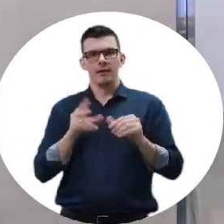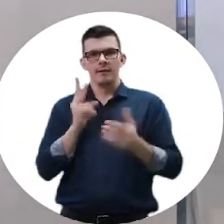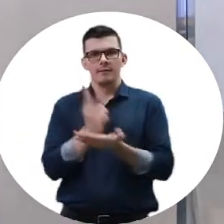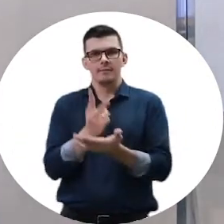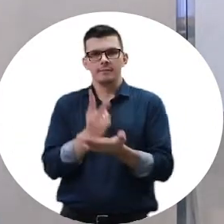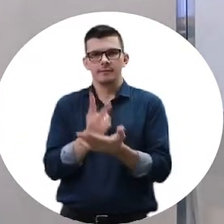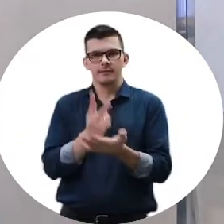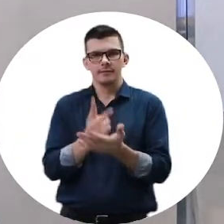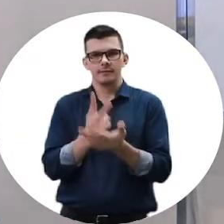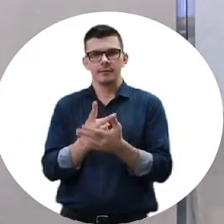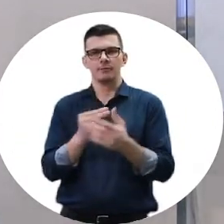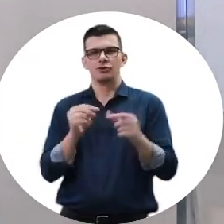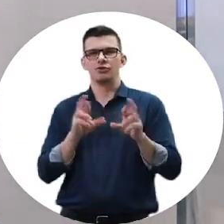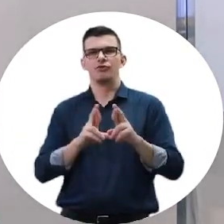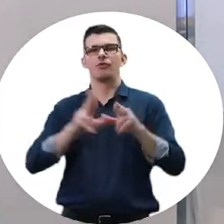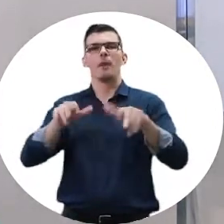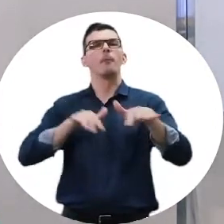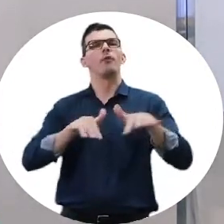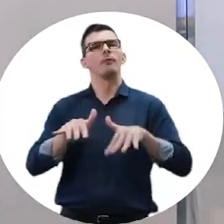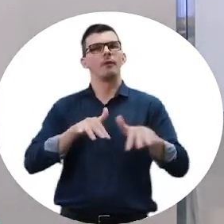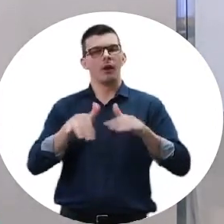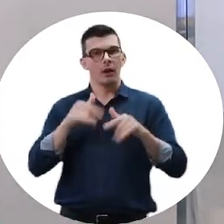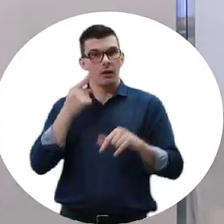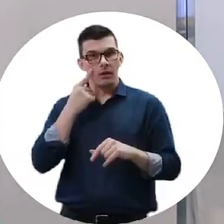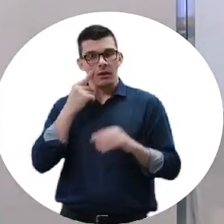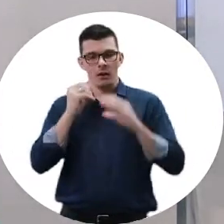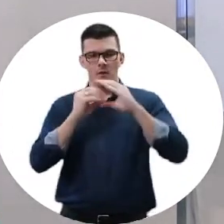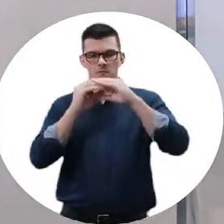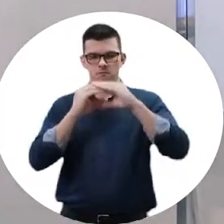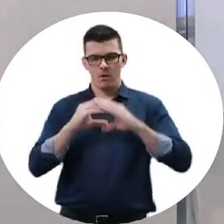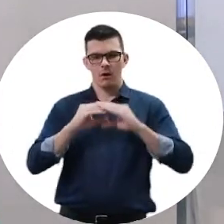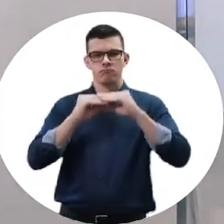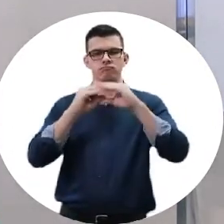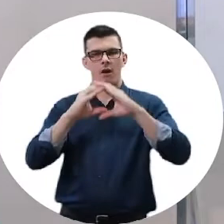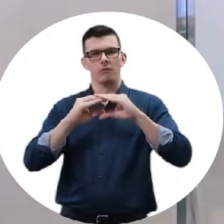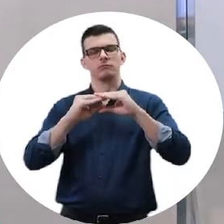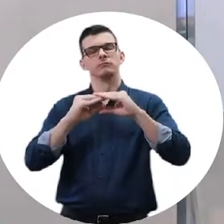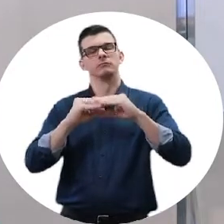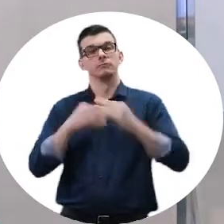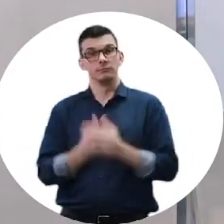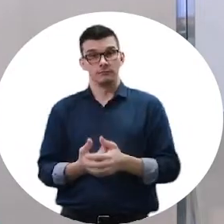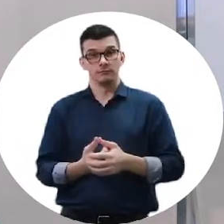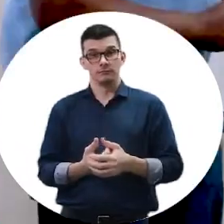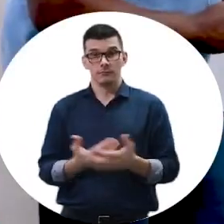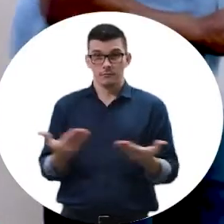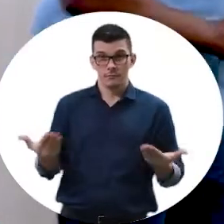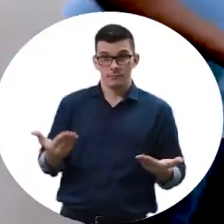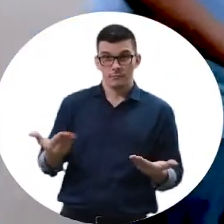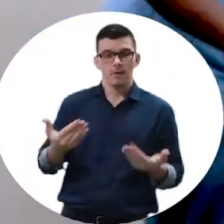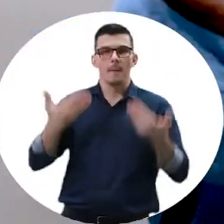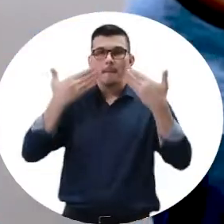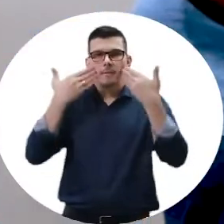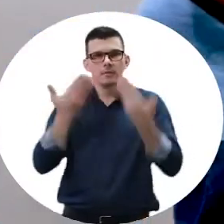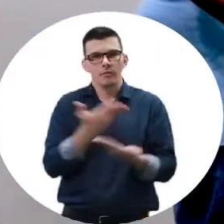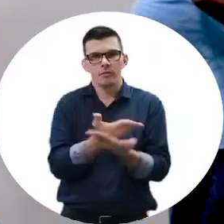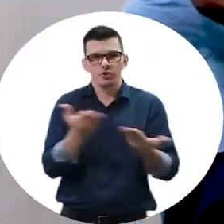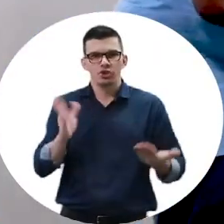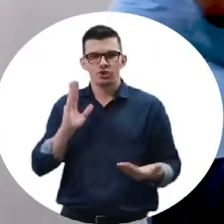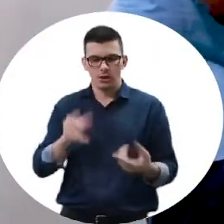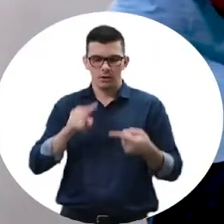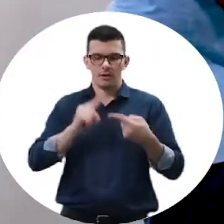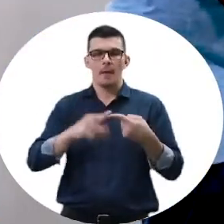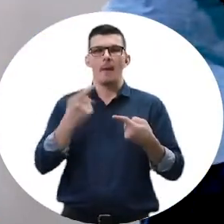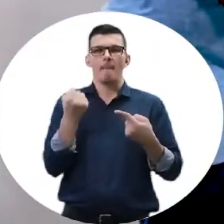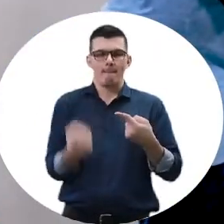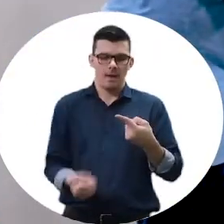restauradora. Ela é sempre contrária ao movimento. Por isso que apareceu menos. É uma força restauradora. Com isso, meninos, apresentei para